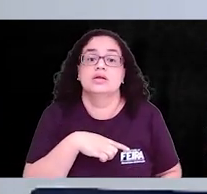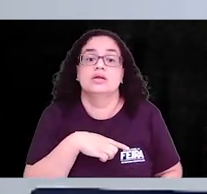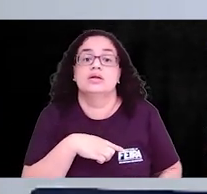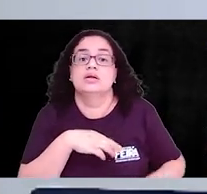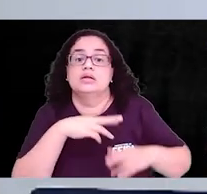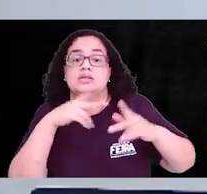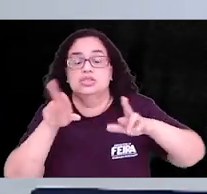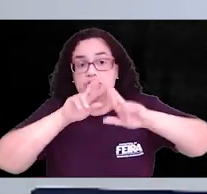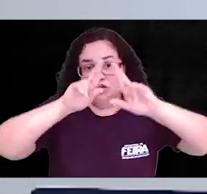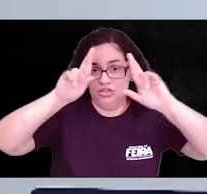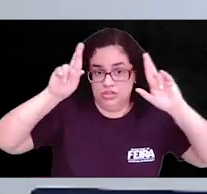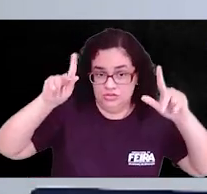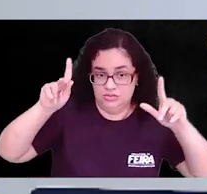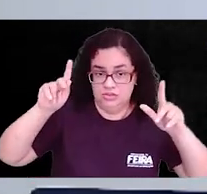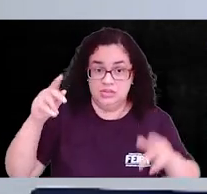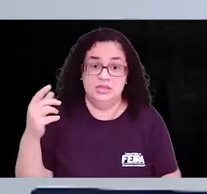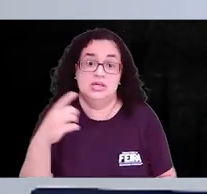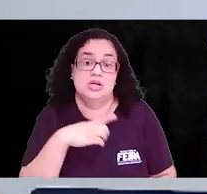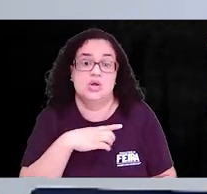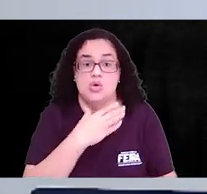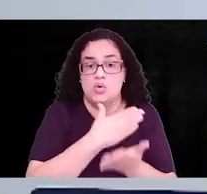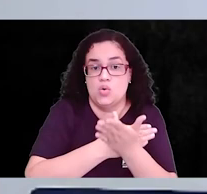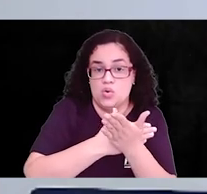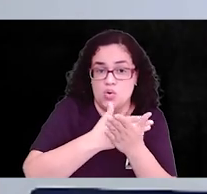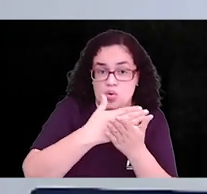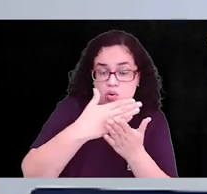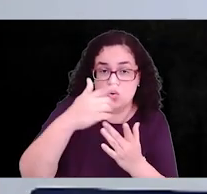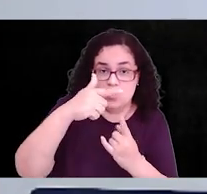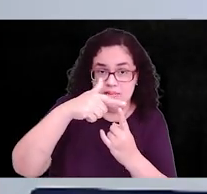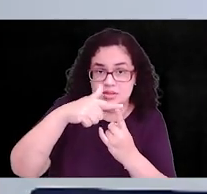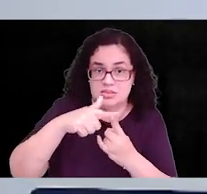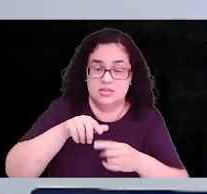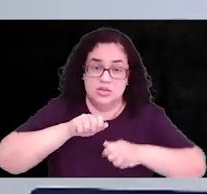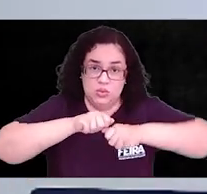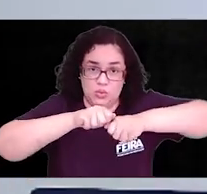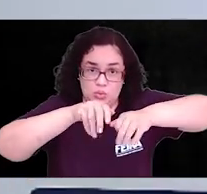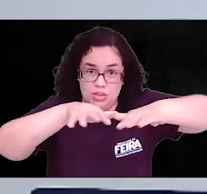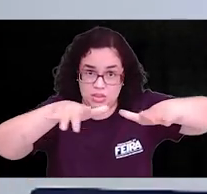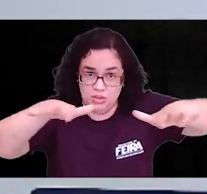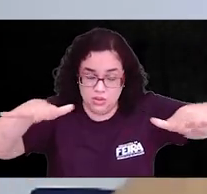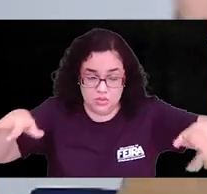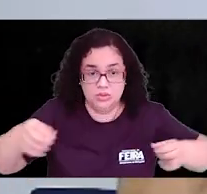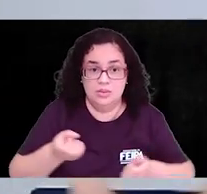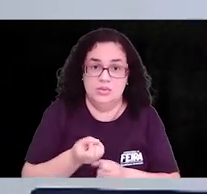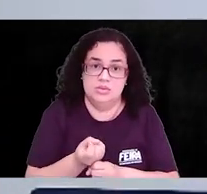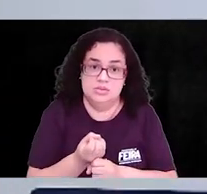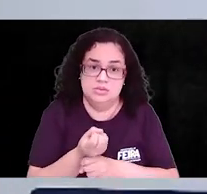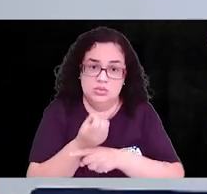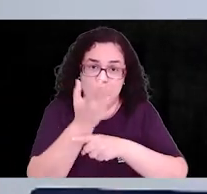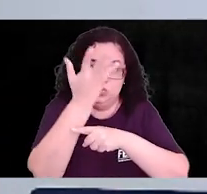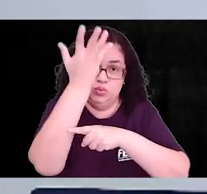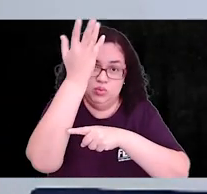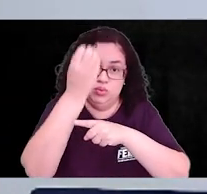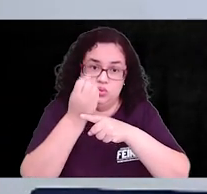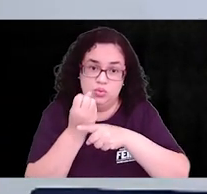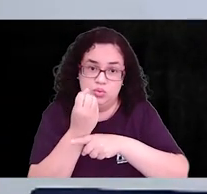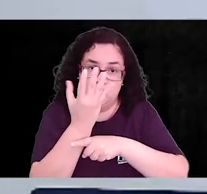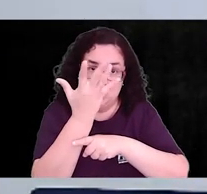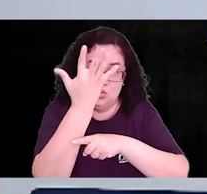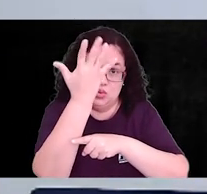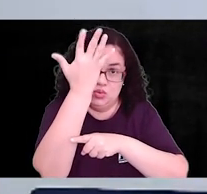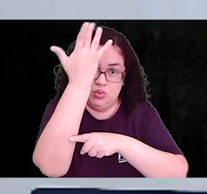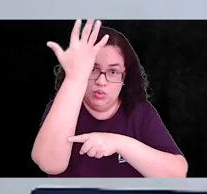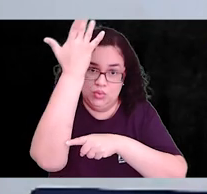estados diferentes ela começa no estado líquido depois eu levo a hora então ela passa do